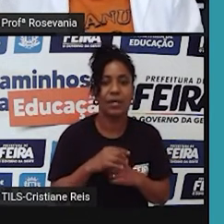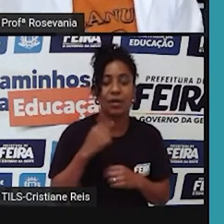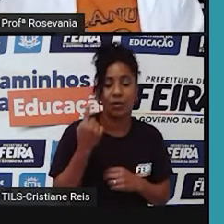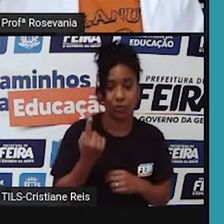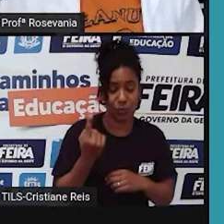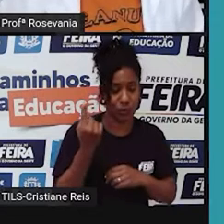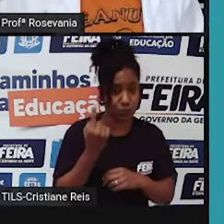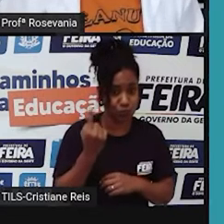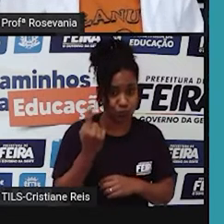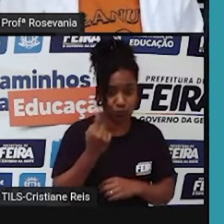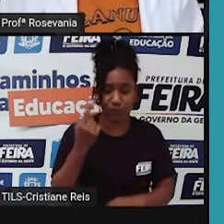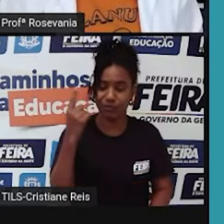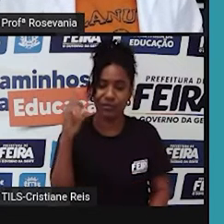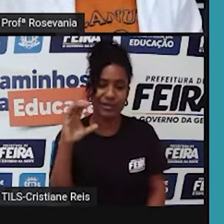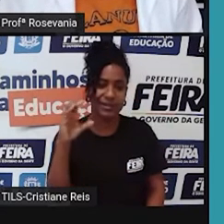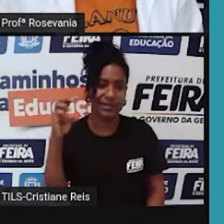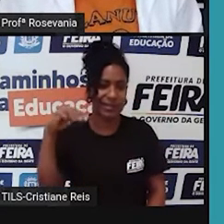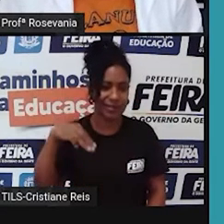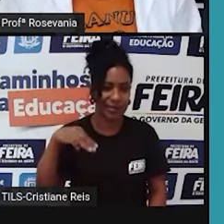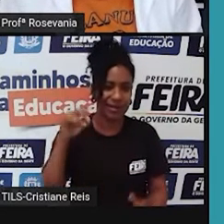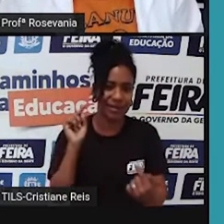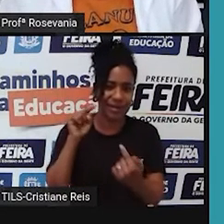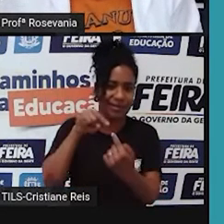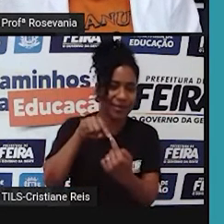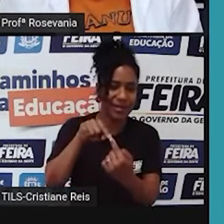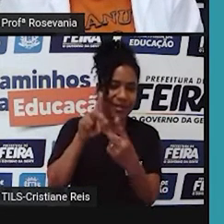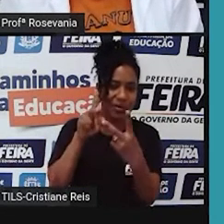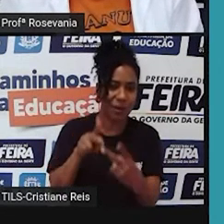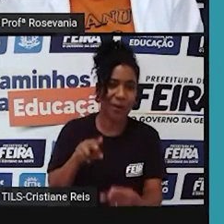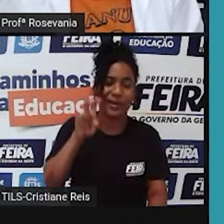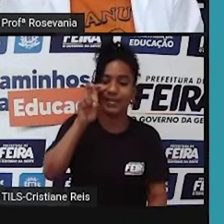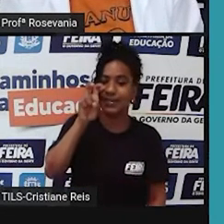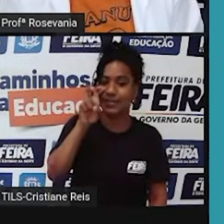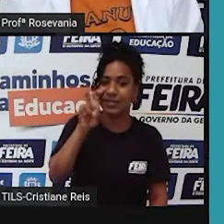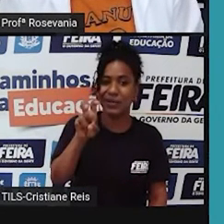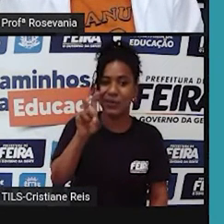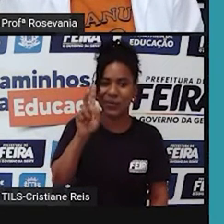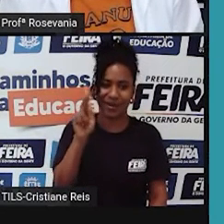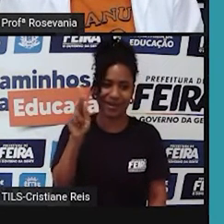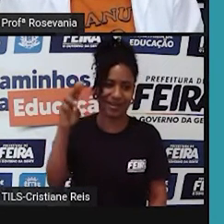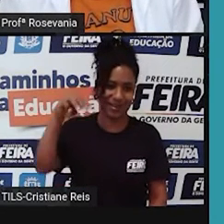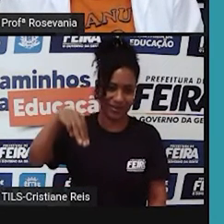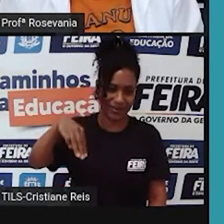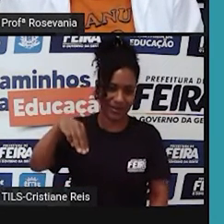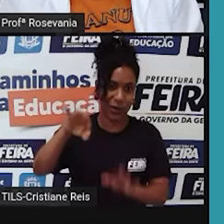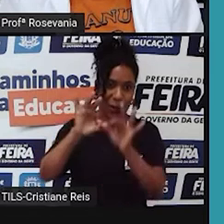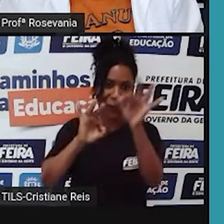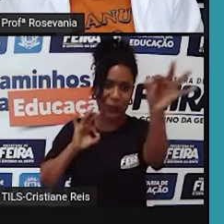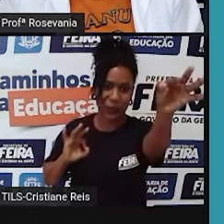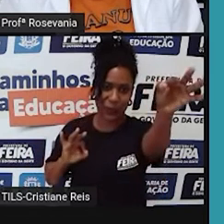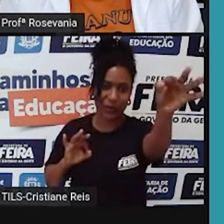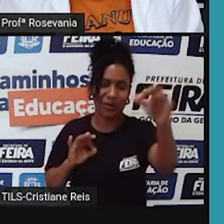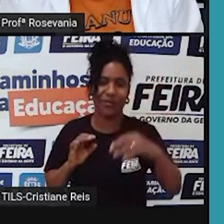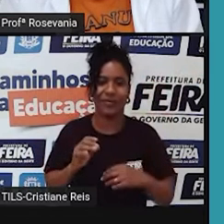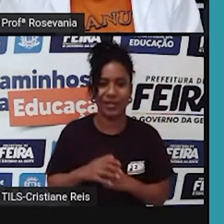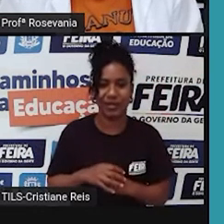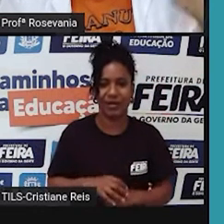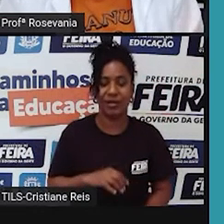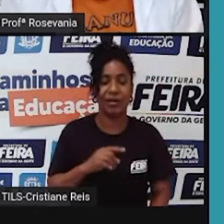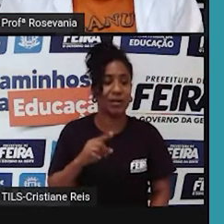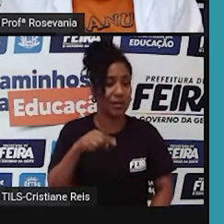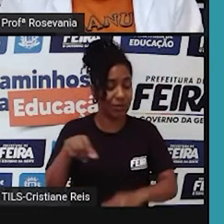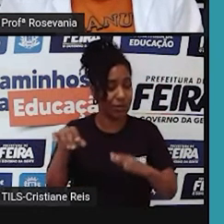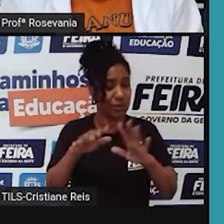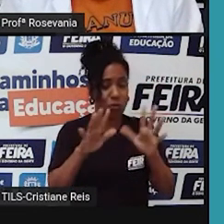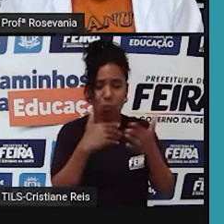mapa equivale a 5 quilômetros na realidade. Então, toda vez quando eu andar 1 centímetro lá num